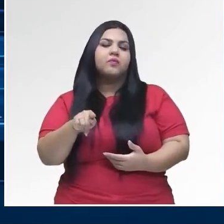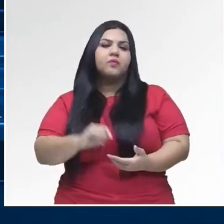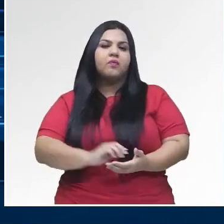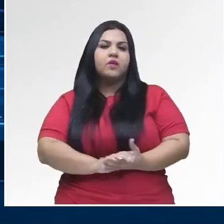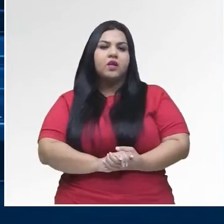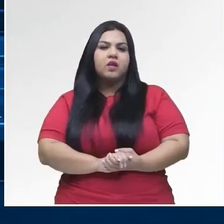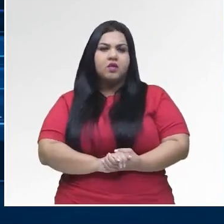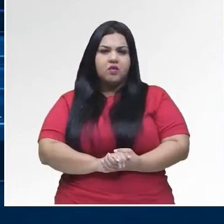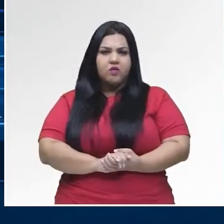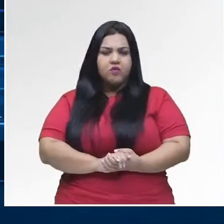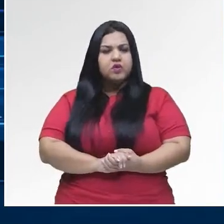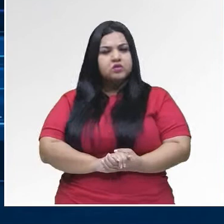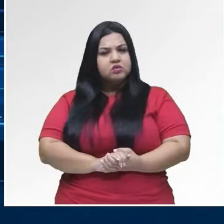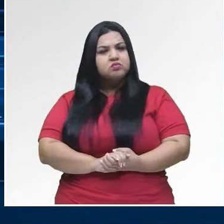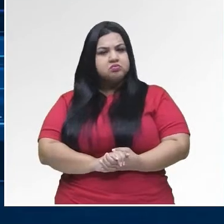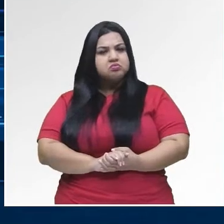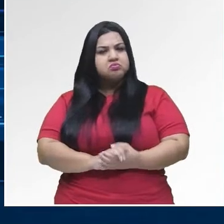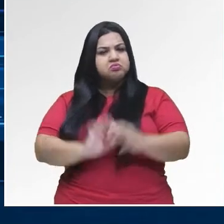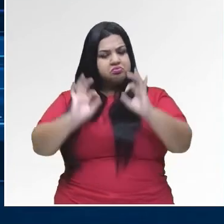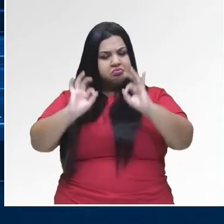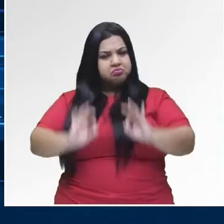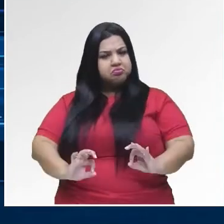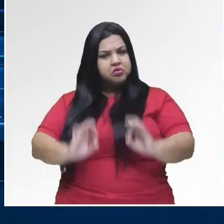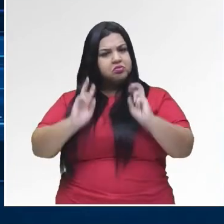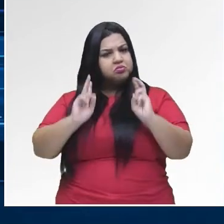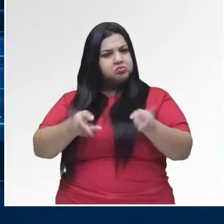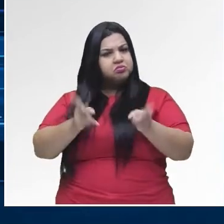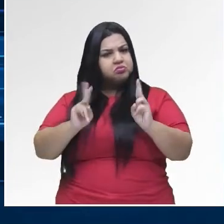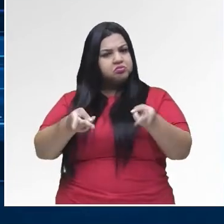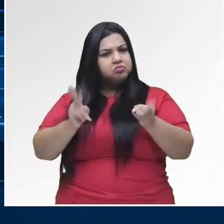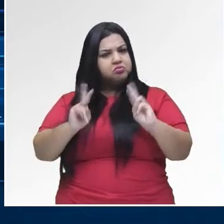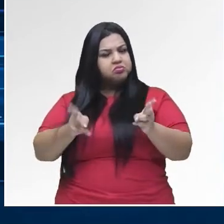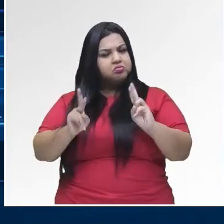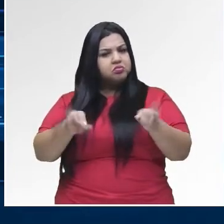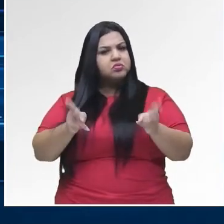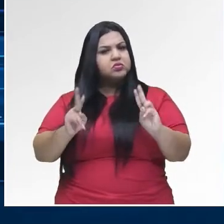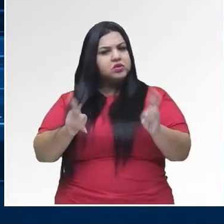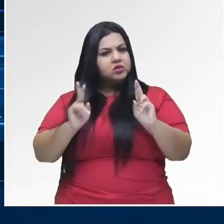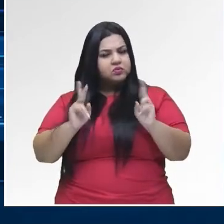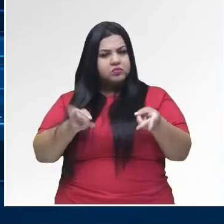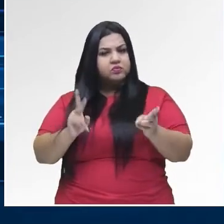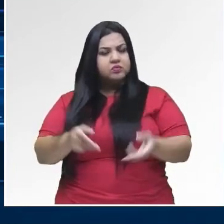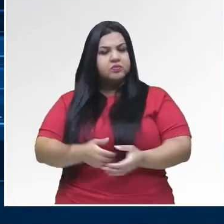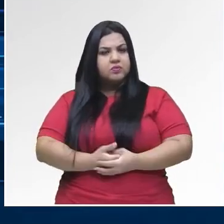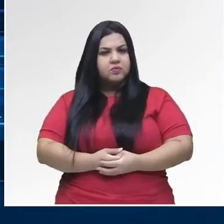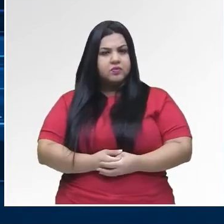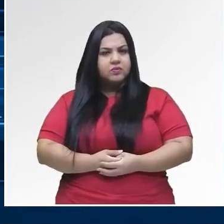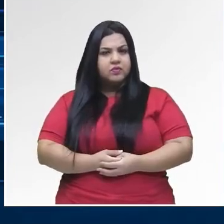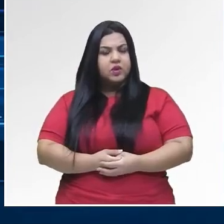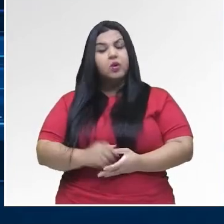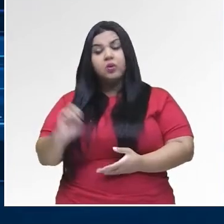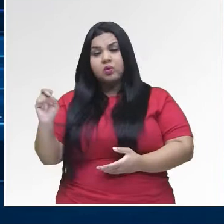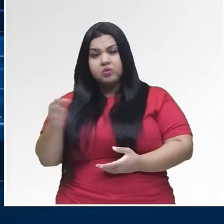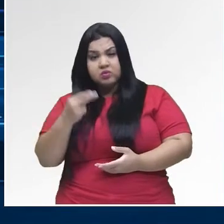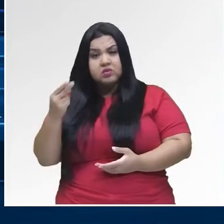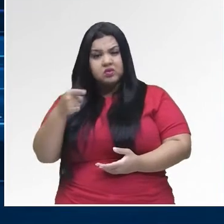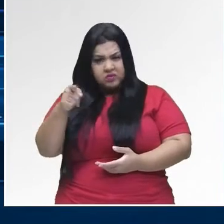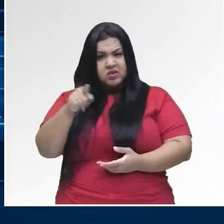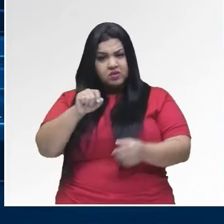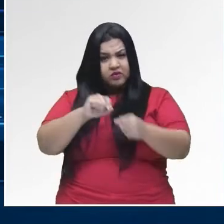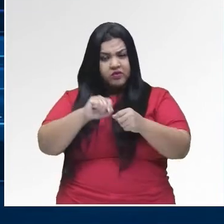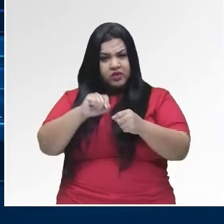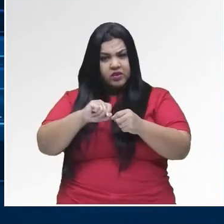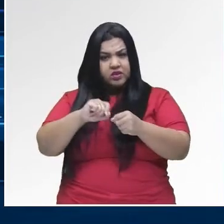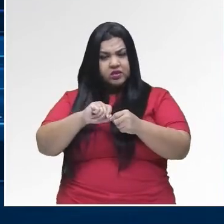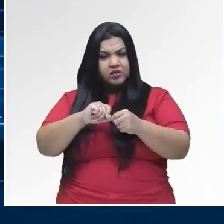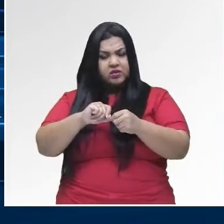foi honesto o tempo todo? Ou seja, você fez aquilo